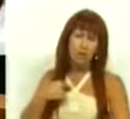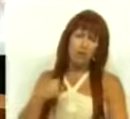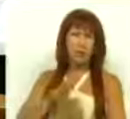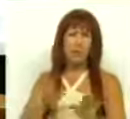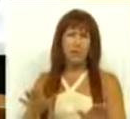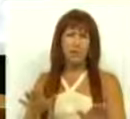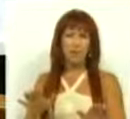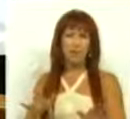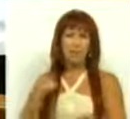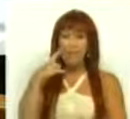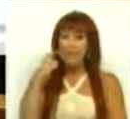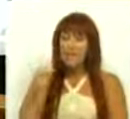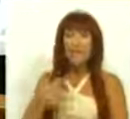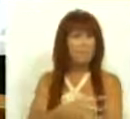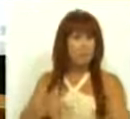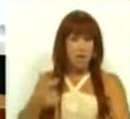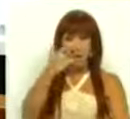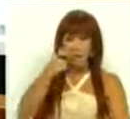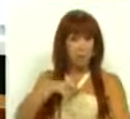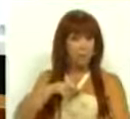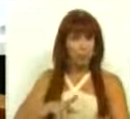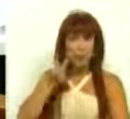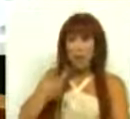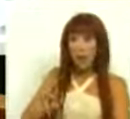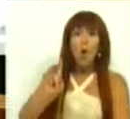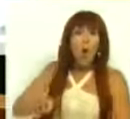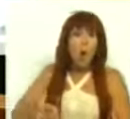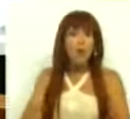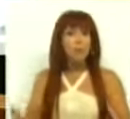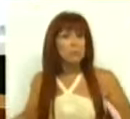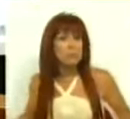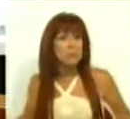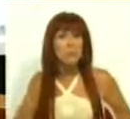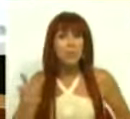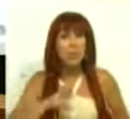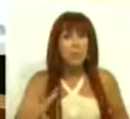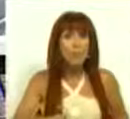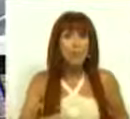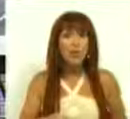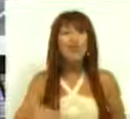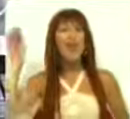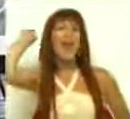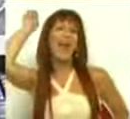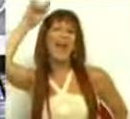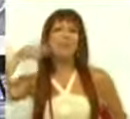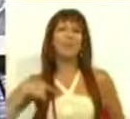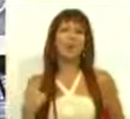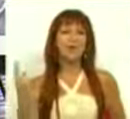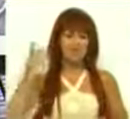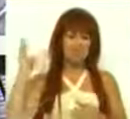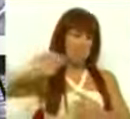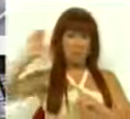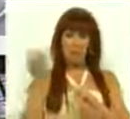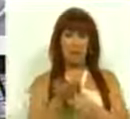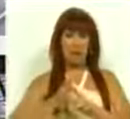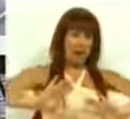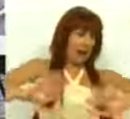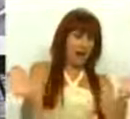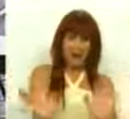sejamos claros, a percepção da maioria dos portugueses é de que Portugal é uma república da impunidade. E